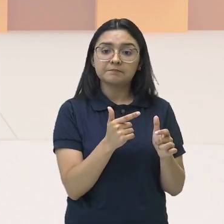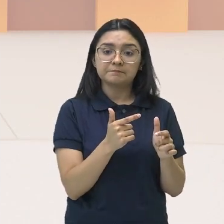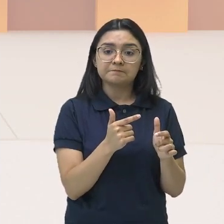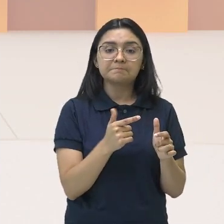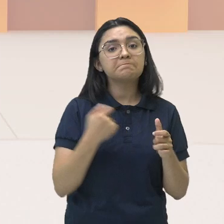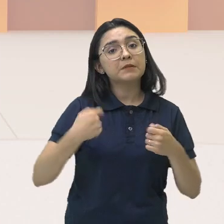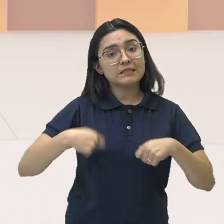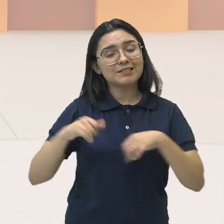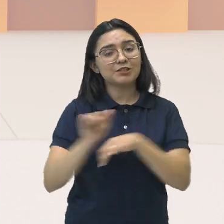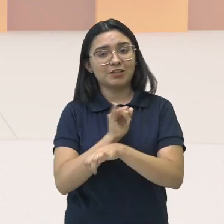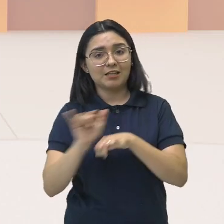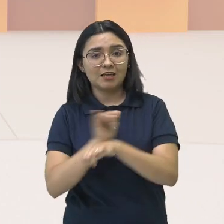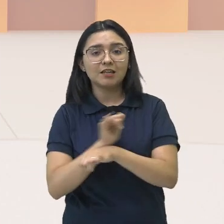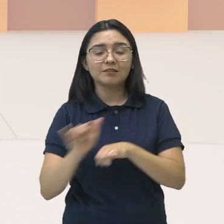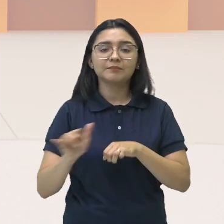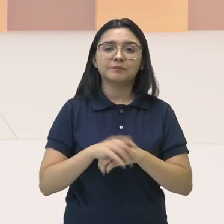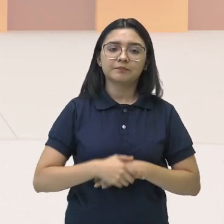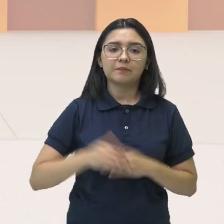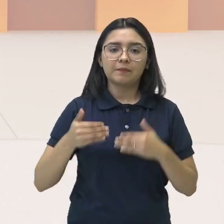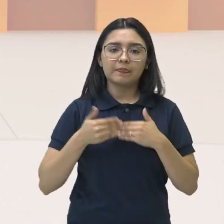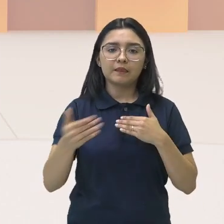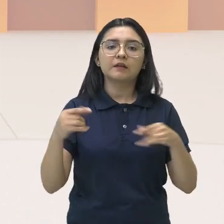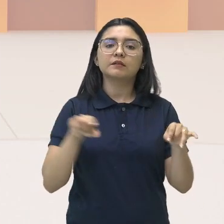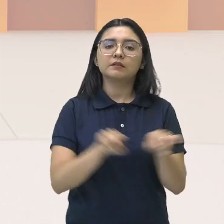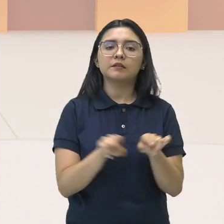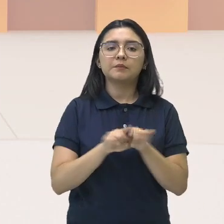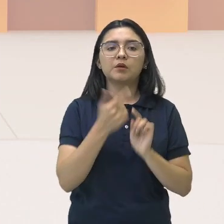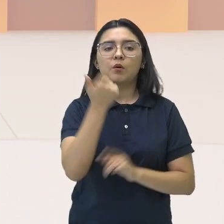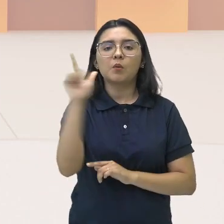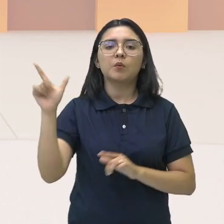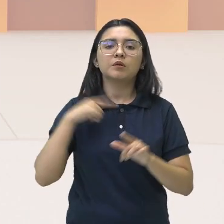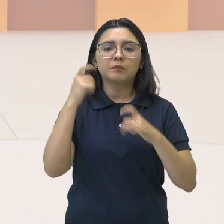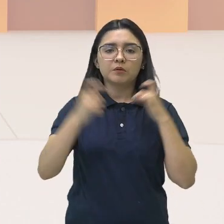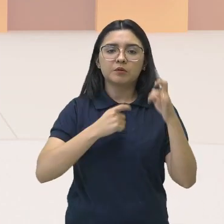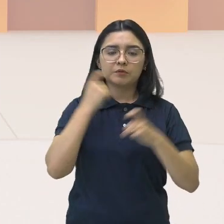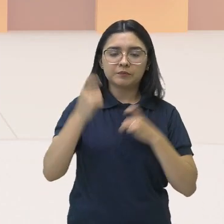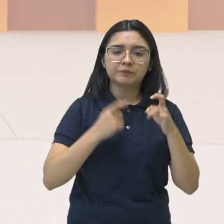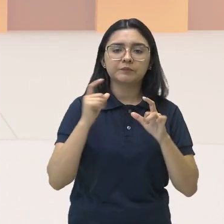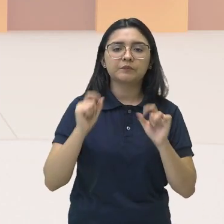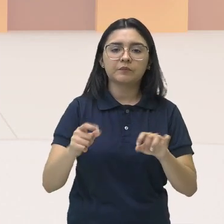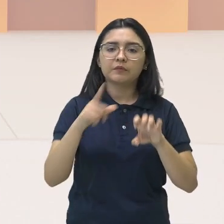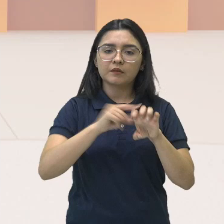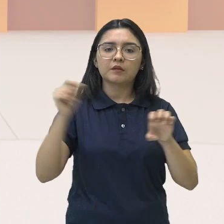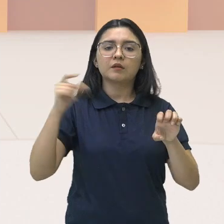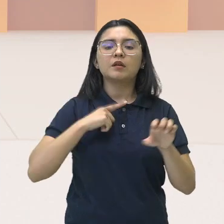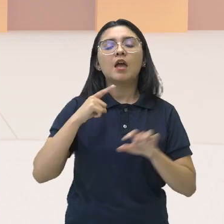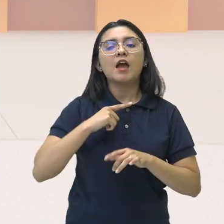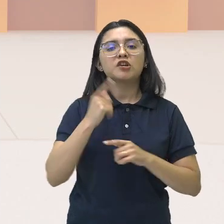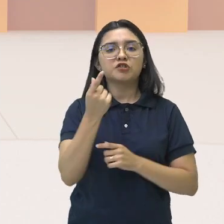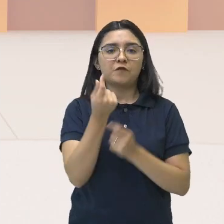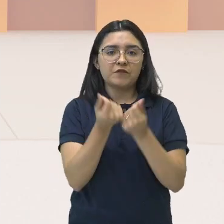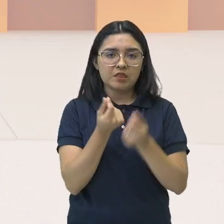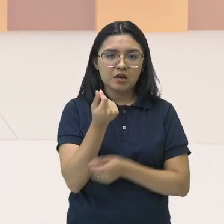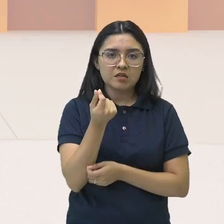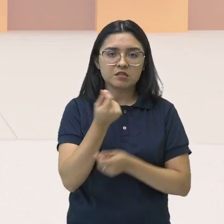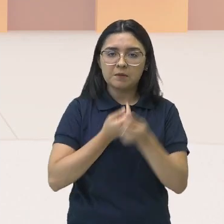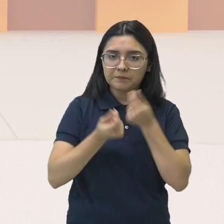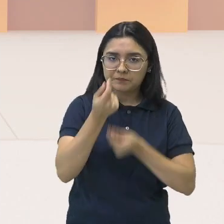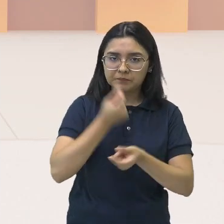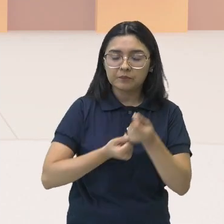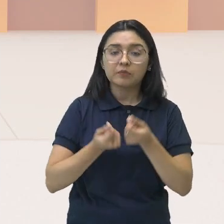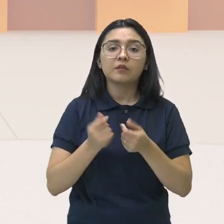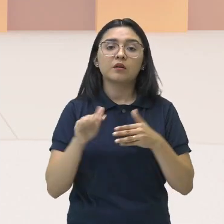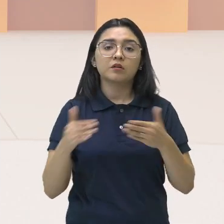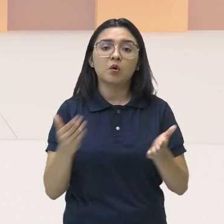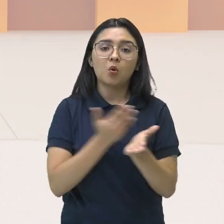de estratégia também. Continuando, a gente também tem outra preocupação de qualquer microempreendedor, é a questão das finanças, né? Por isso que muitos